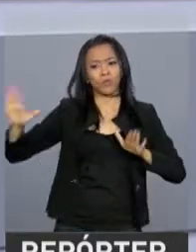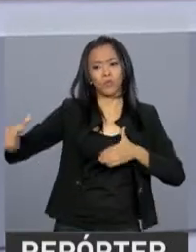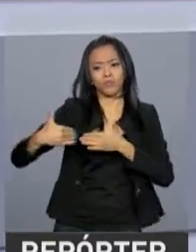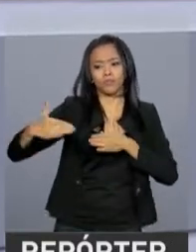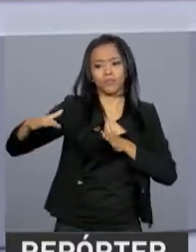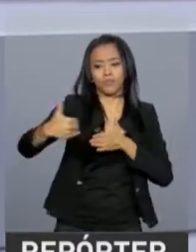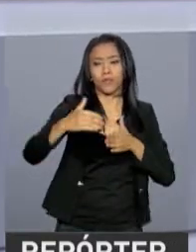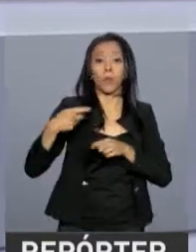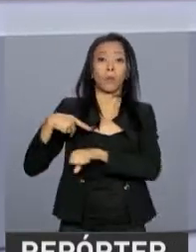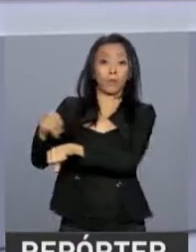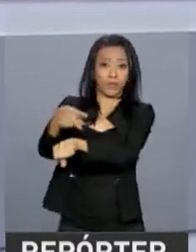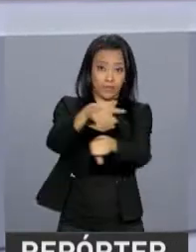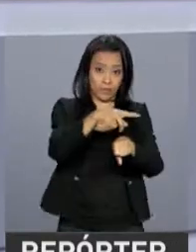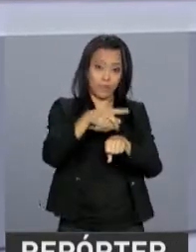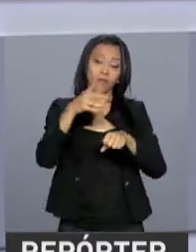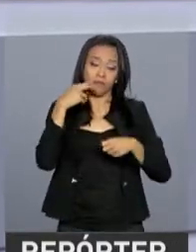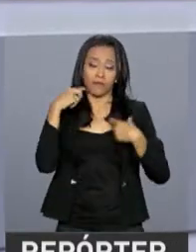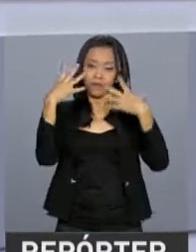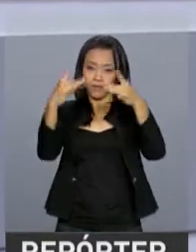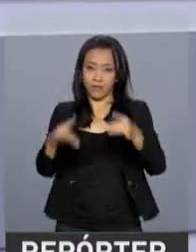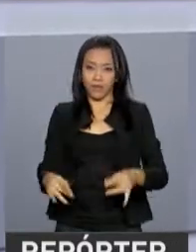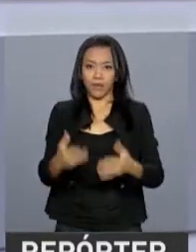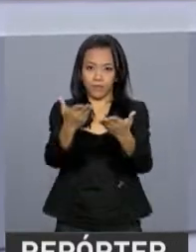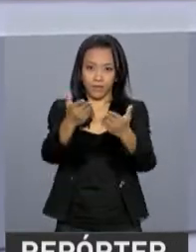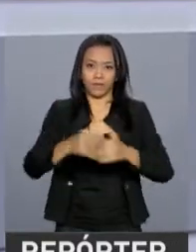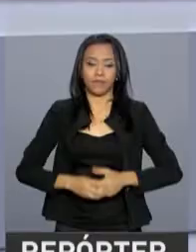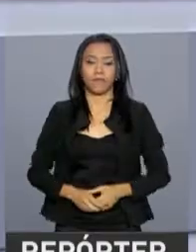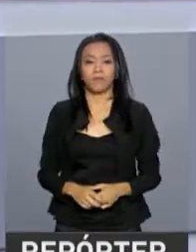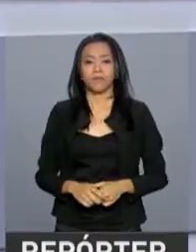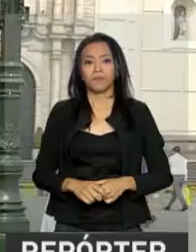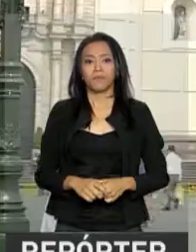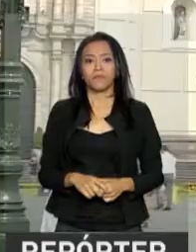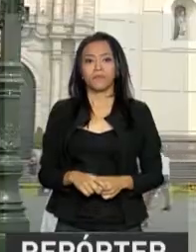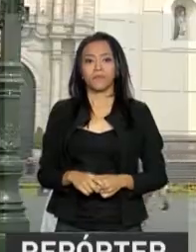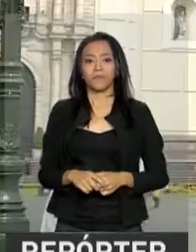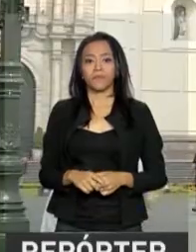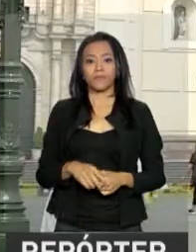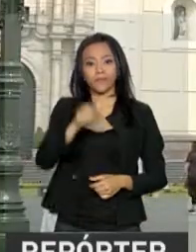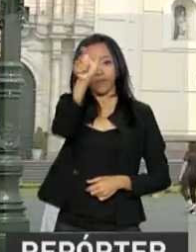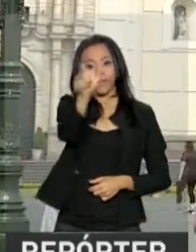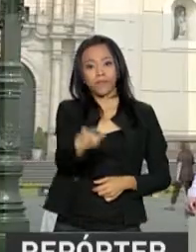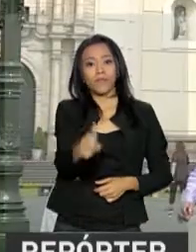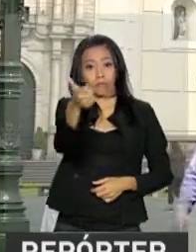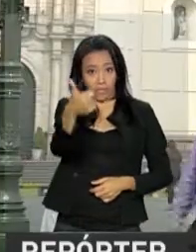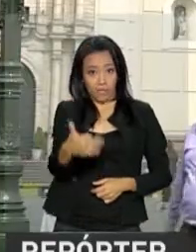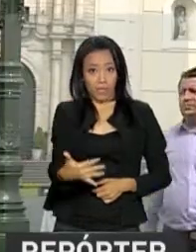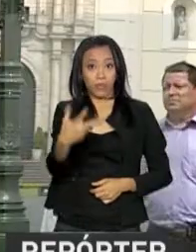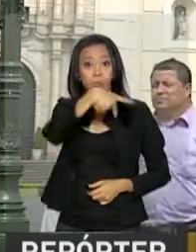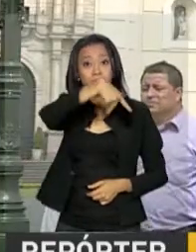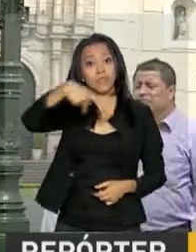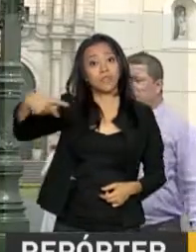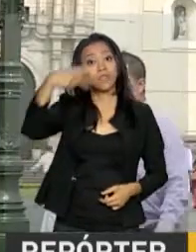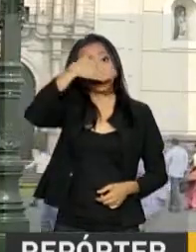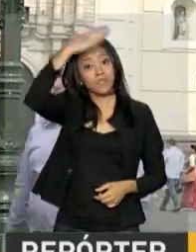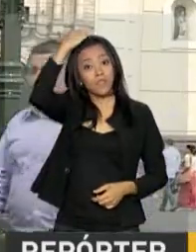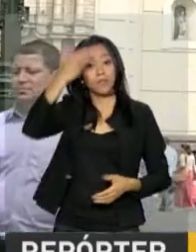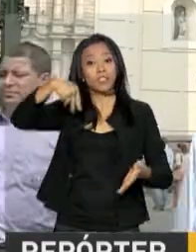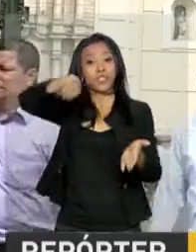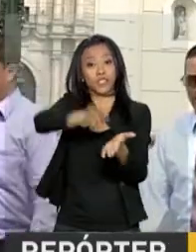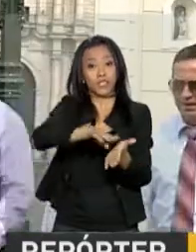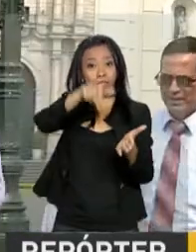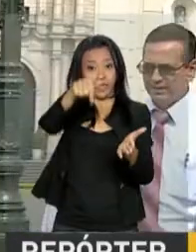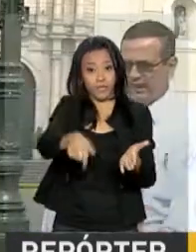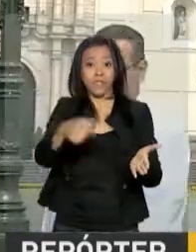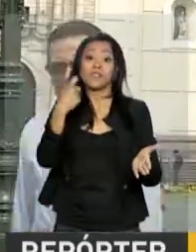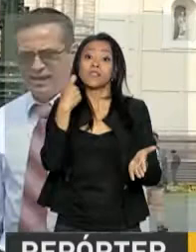sálvia está na capital peruana e traz os detalhes o presidente michel temer desembarca nesta sexta feira em